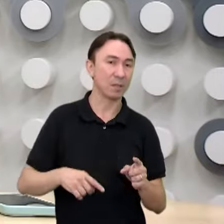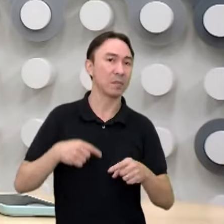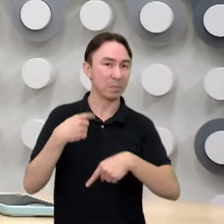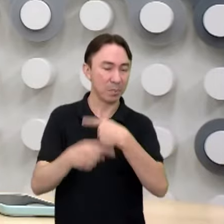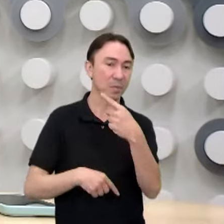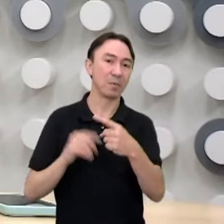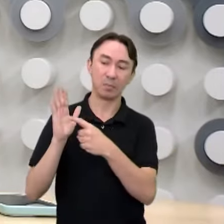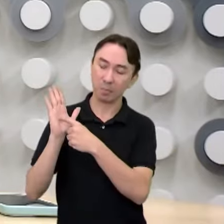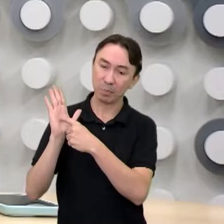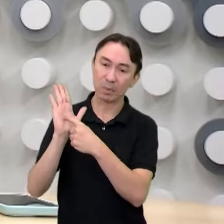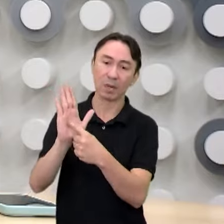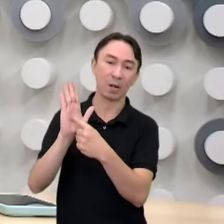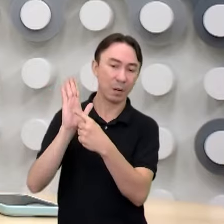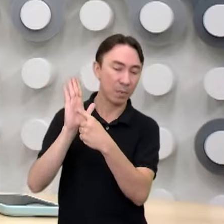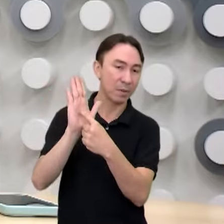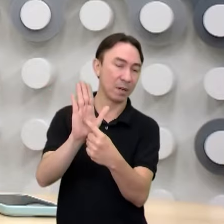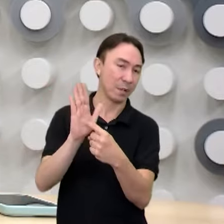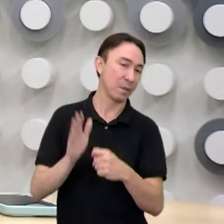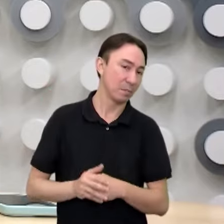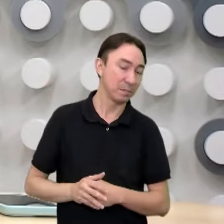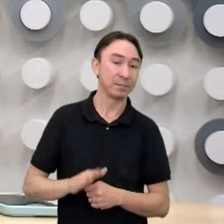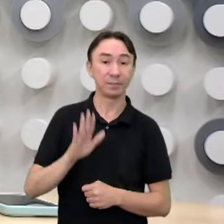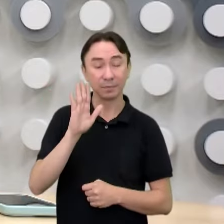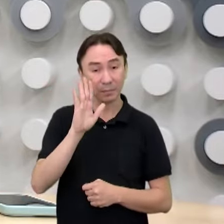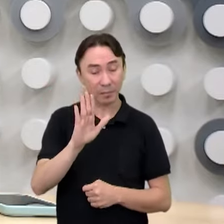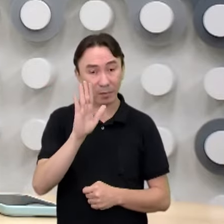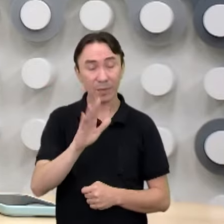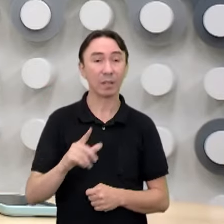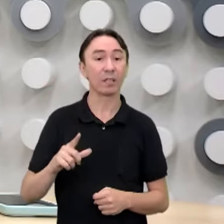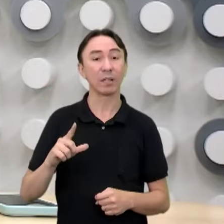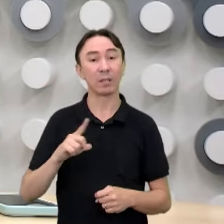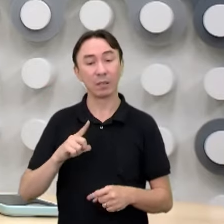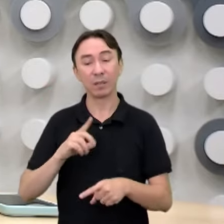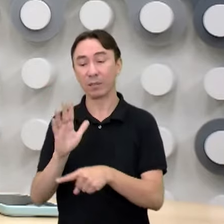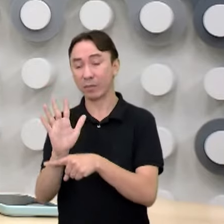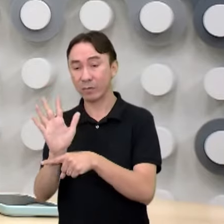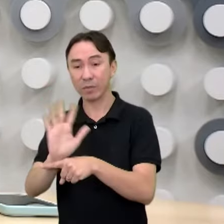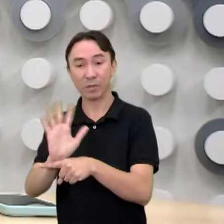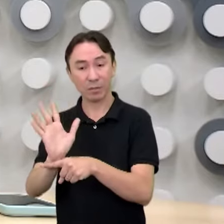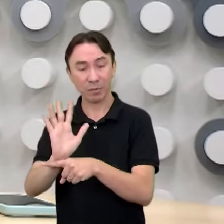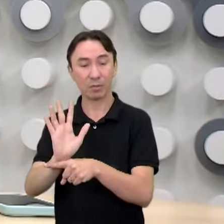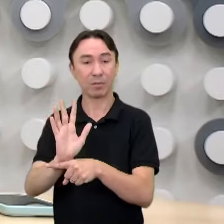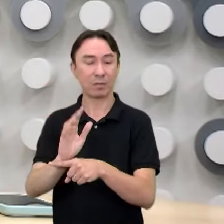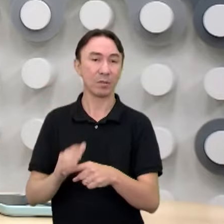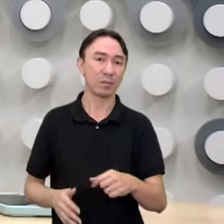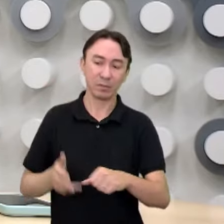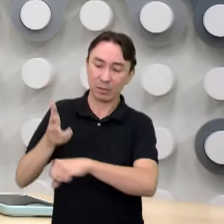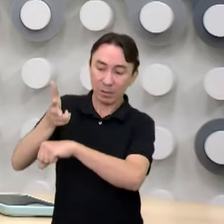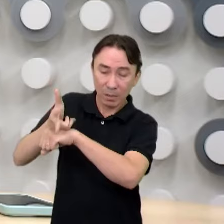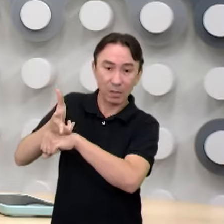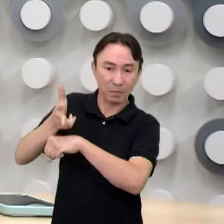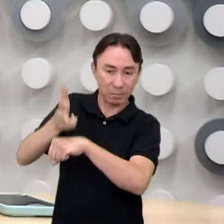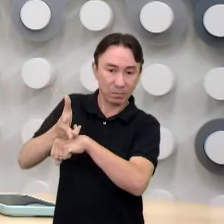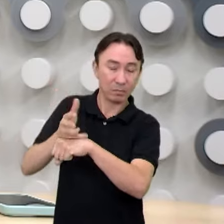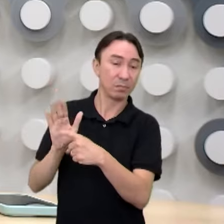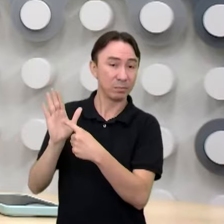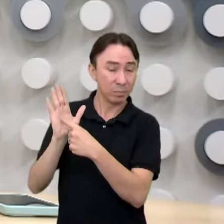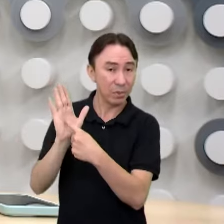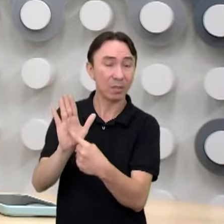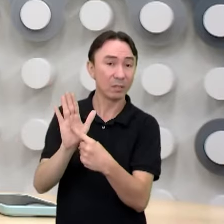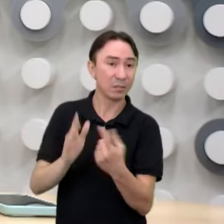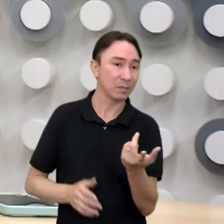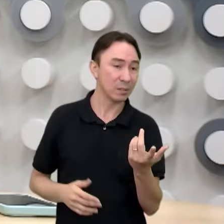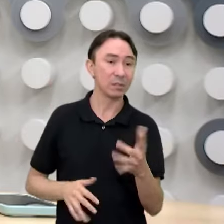mas é interessante, você vê que até vídeos, câmeras mostrando aí tremores de terra aqui no Brasil.